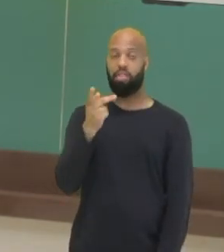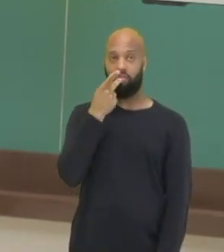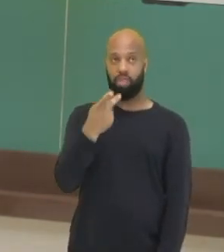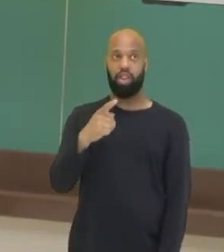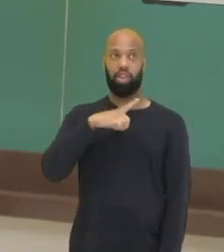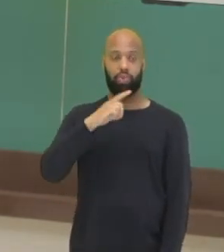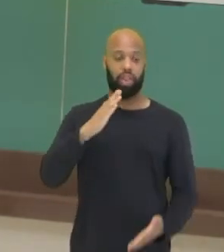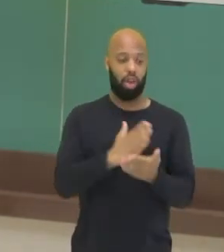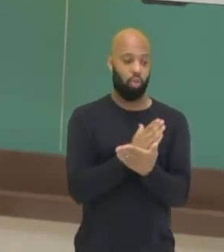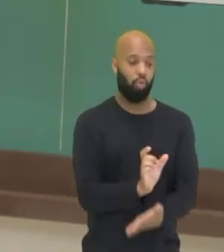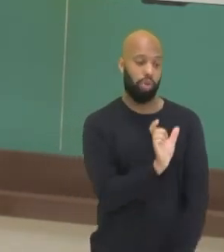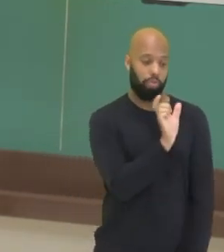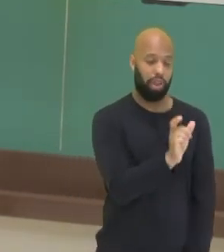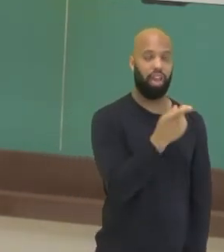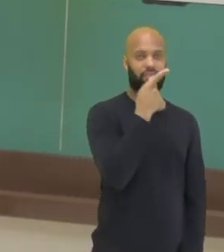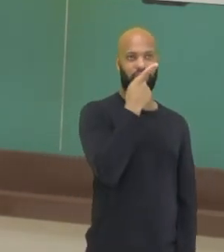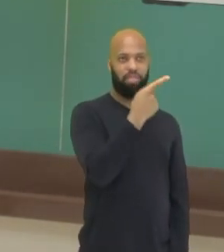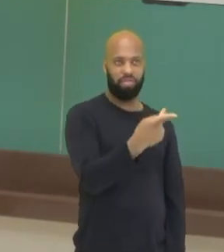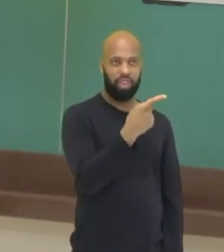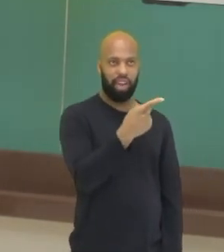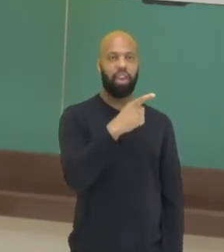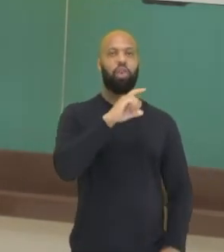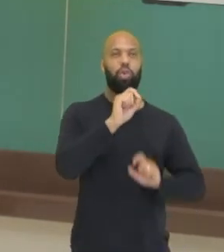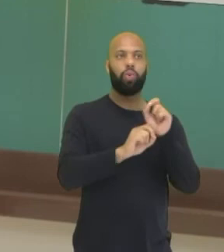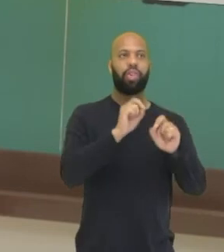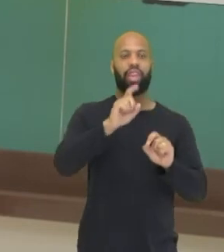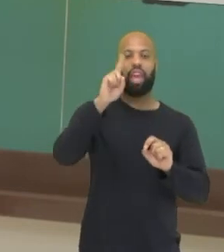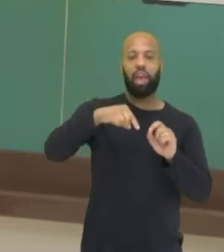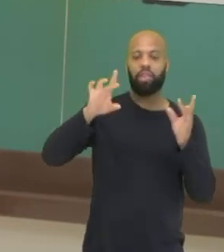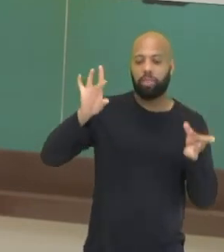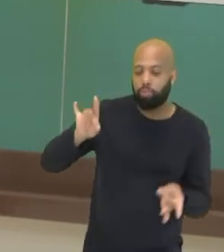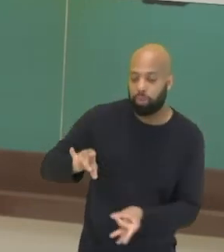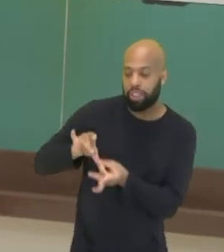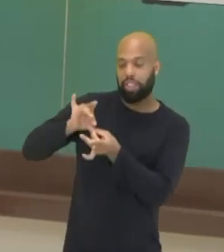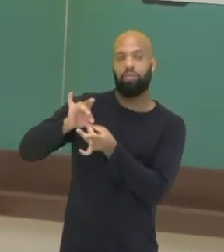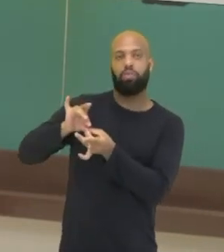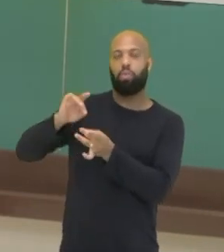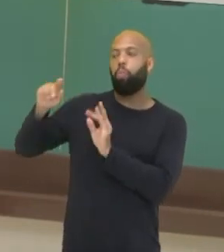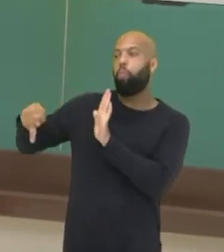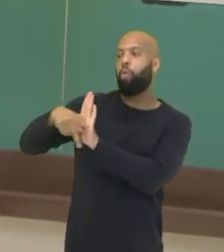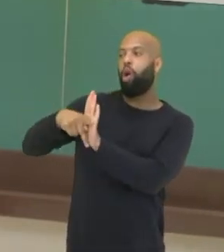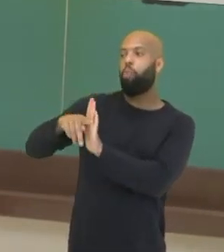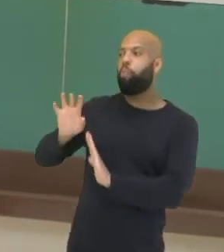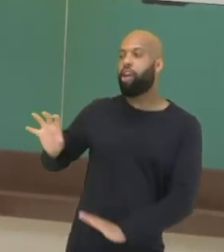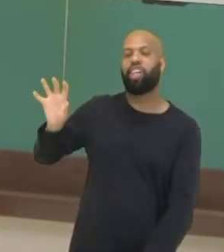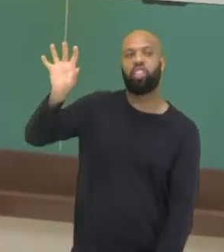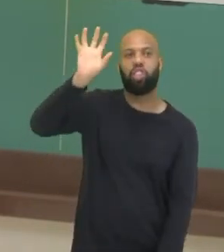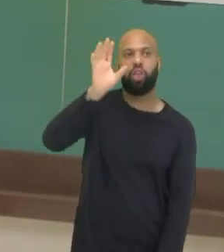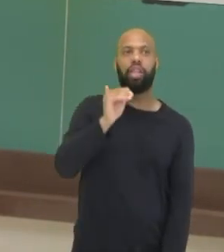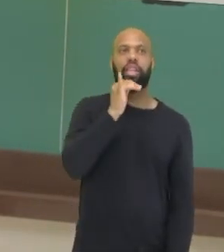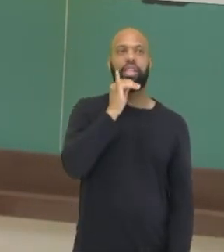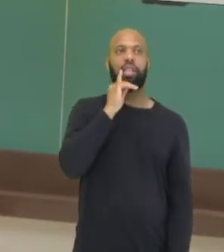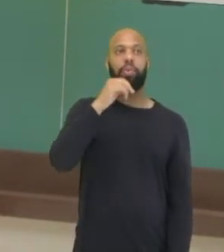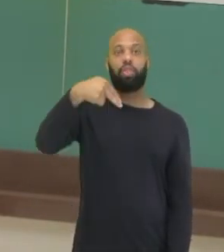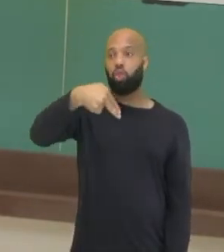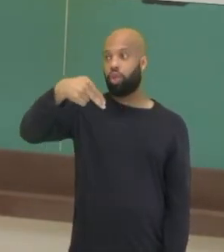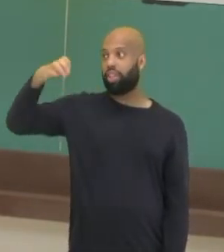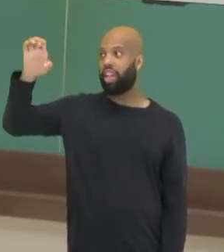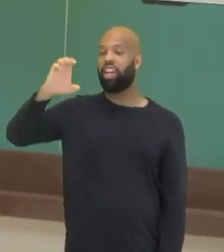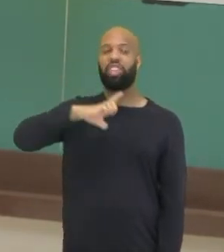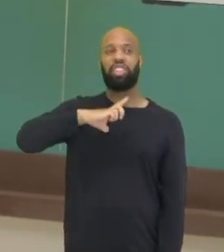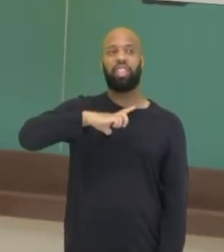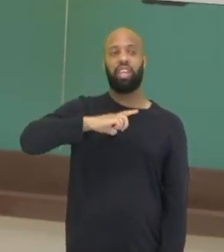de palavras ou expressões que são típicas de uma determinada região. Por exemplo, na região Nordeste, nós